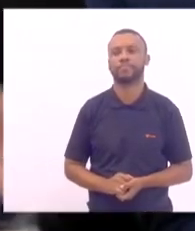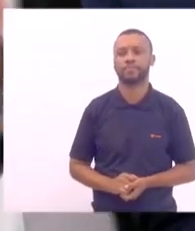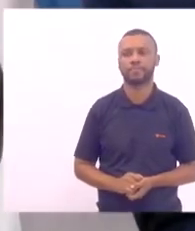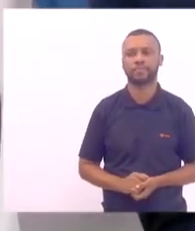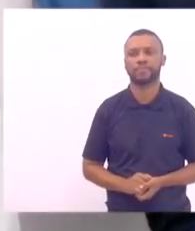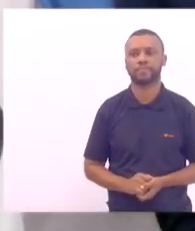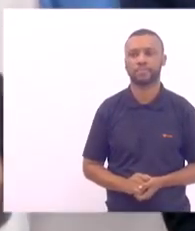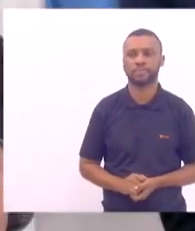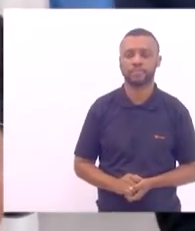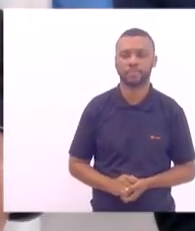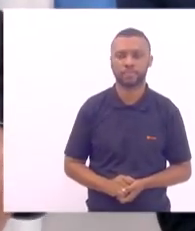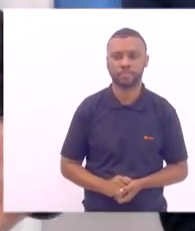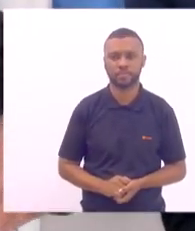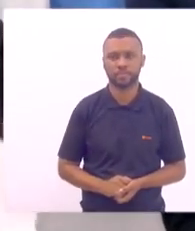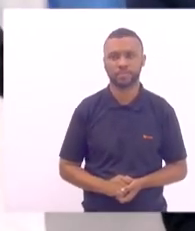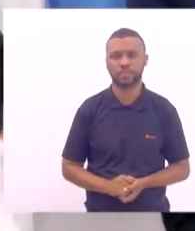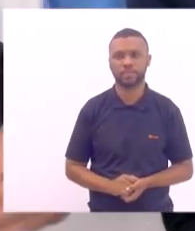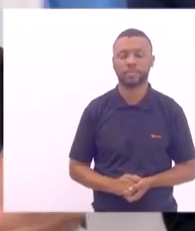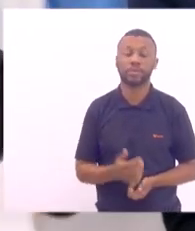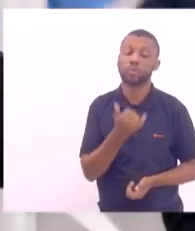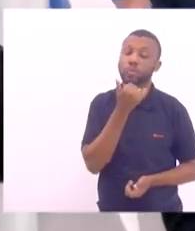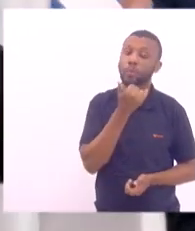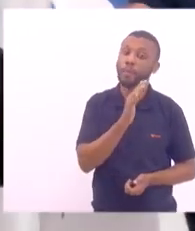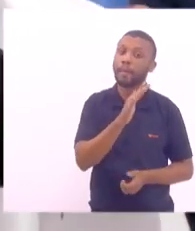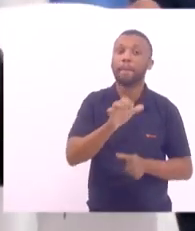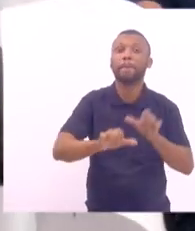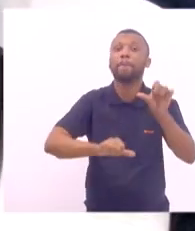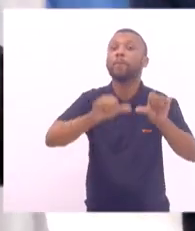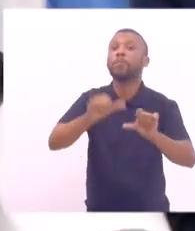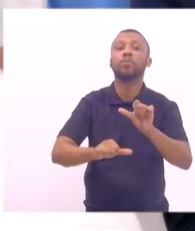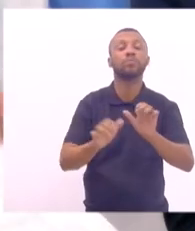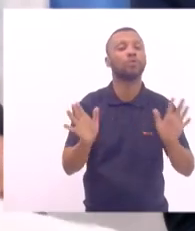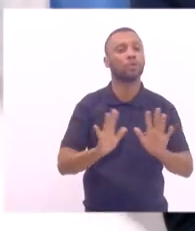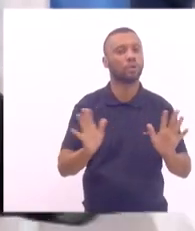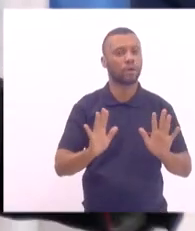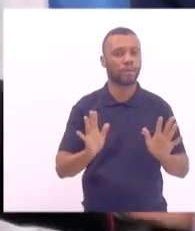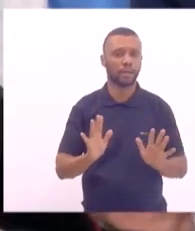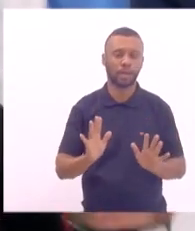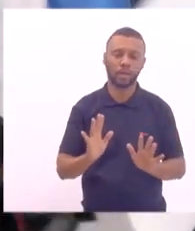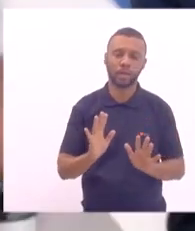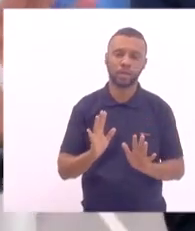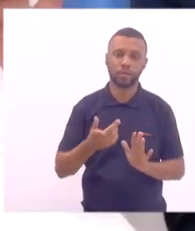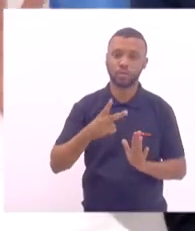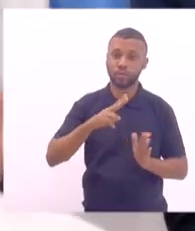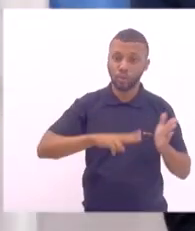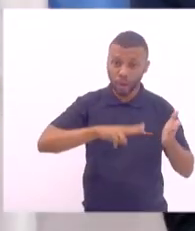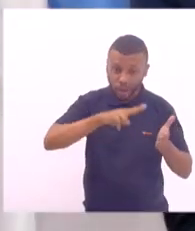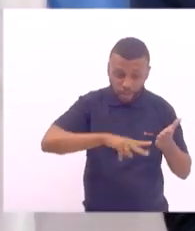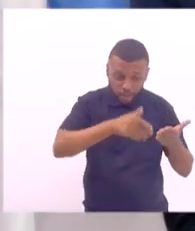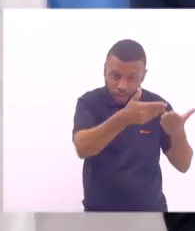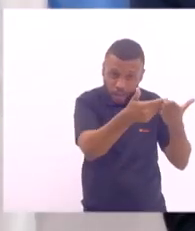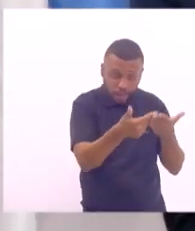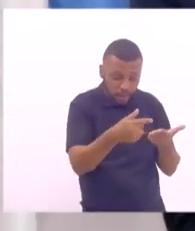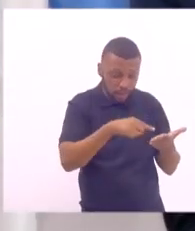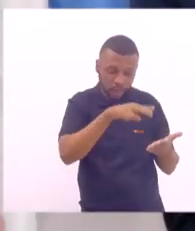Presidente, autoriza o Fundo Único da Previdência Social, isso é a requerimento. Então, peraí. Então, peraí, que então mudou. Peraí. Eu estou olhando, está aqui na minha mão.